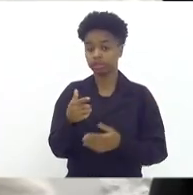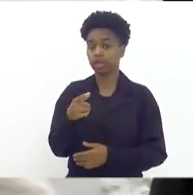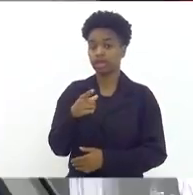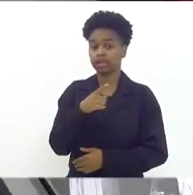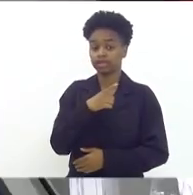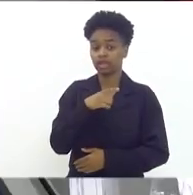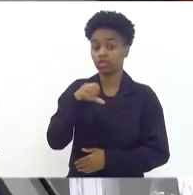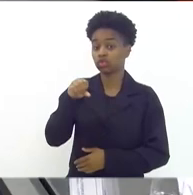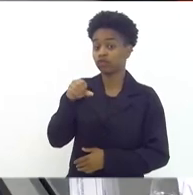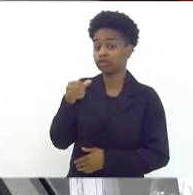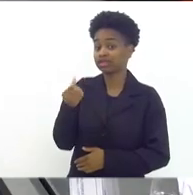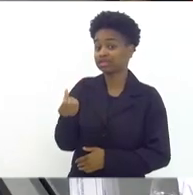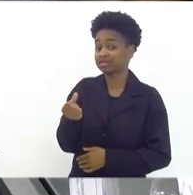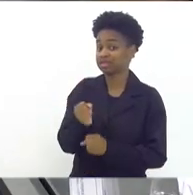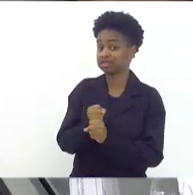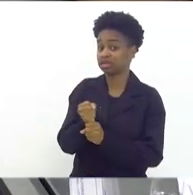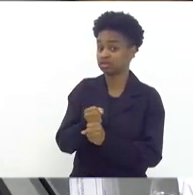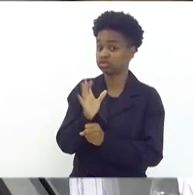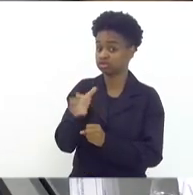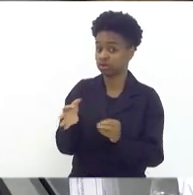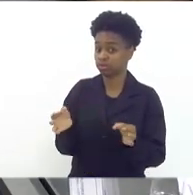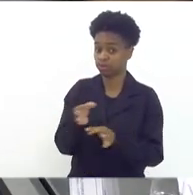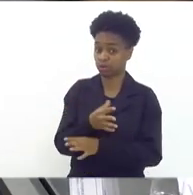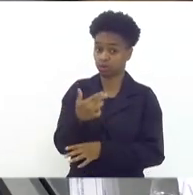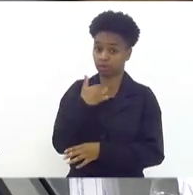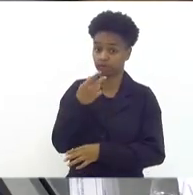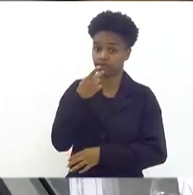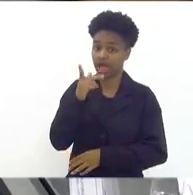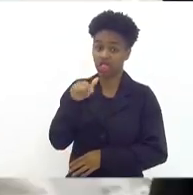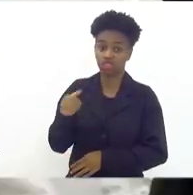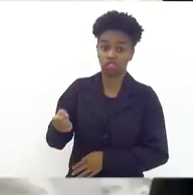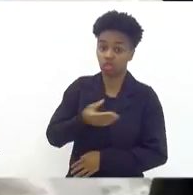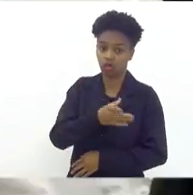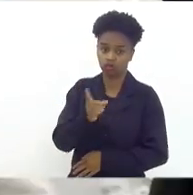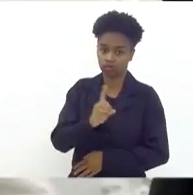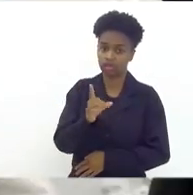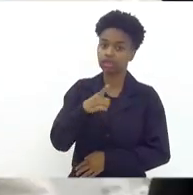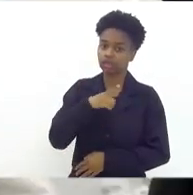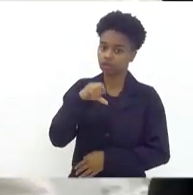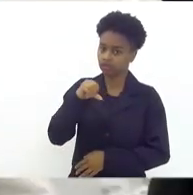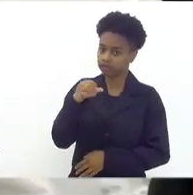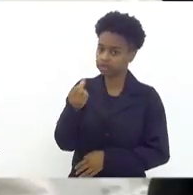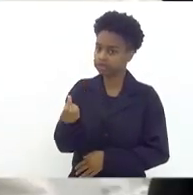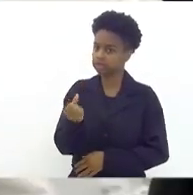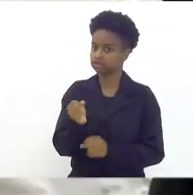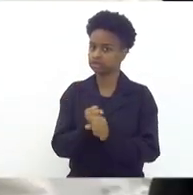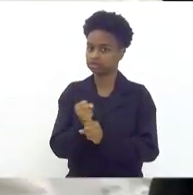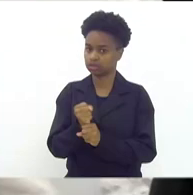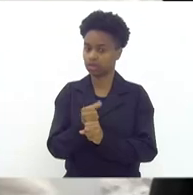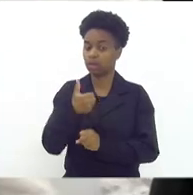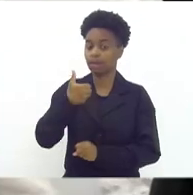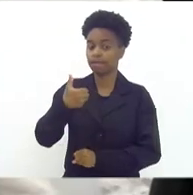96 anos Instalado não pode ser composto novo 96 anos desde